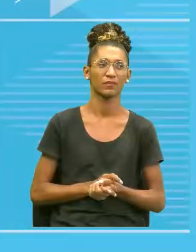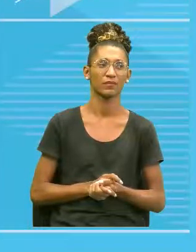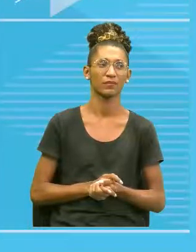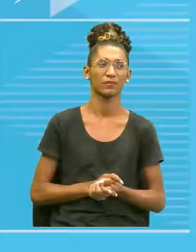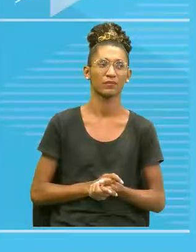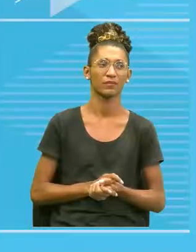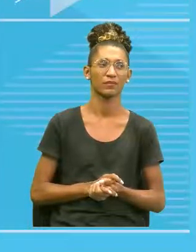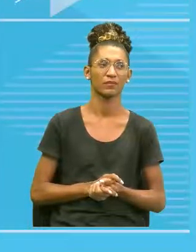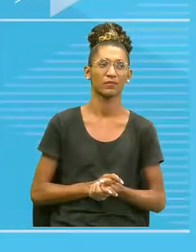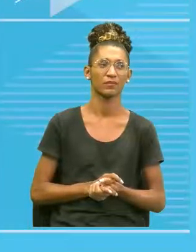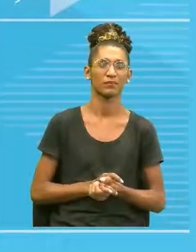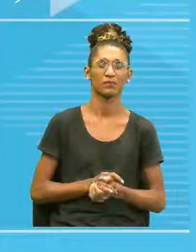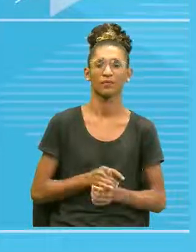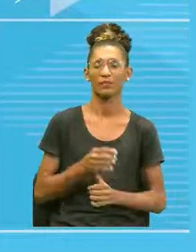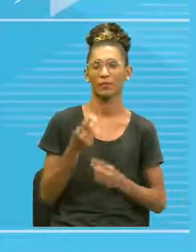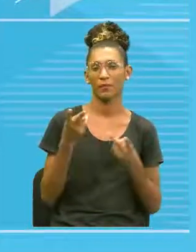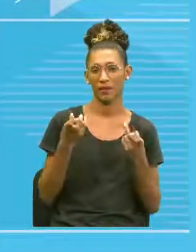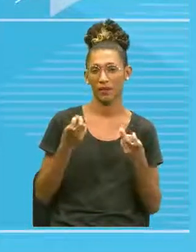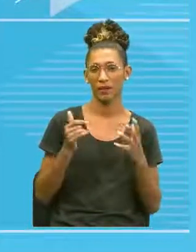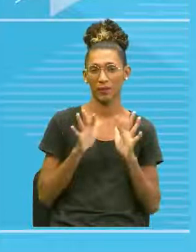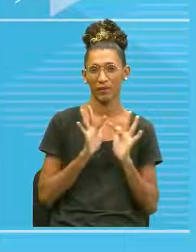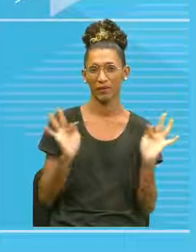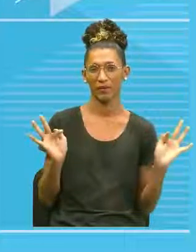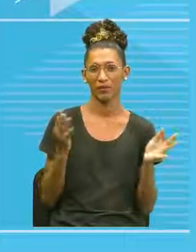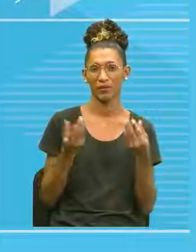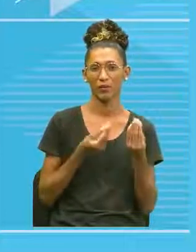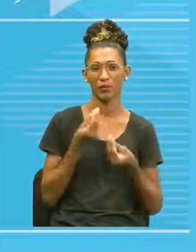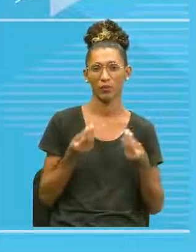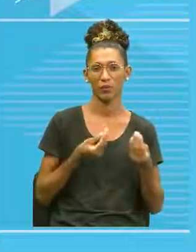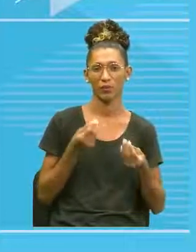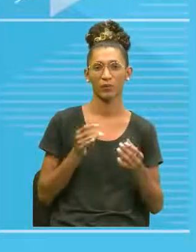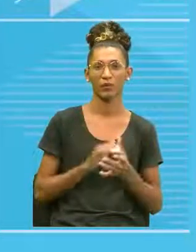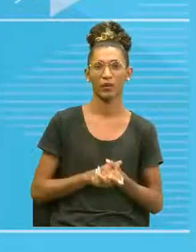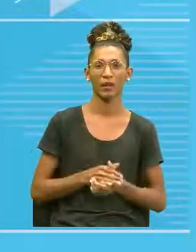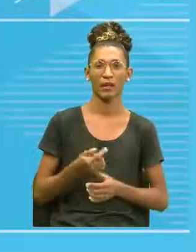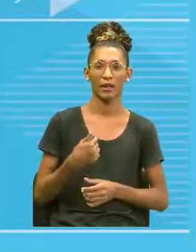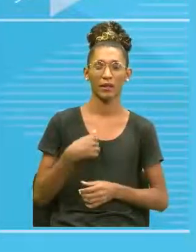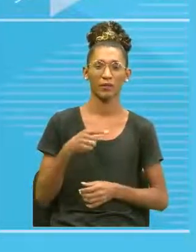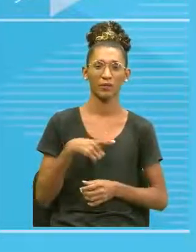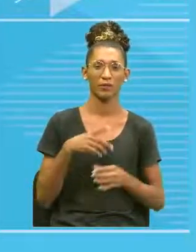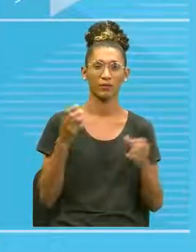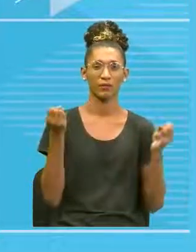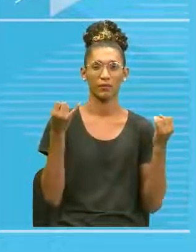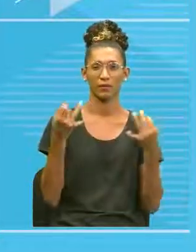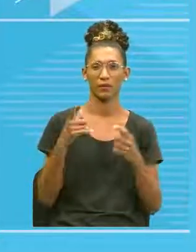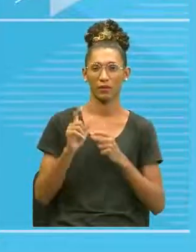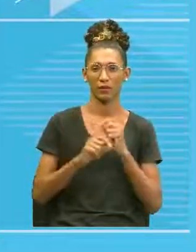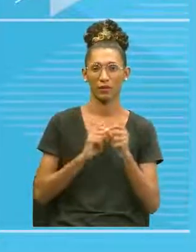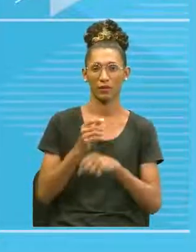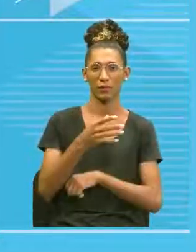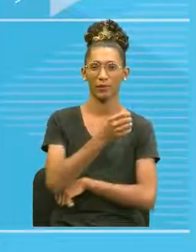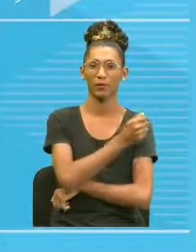e observe estas frases e eu tinha falado para os alunos que